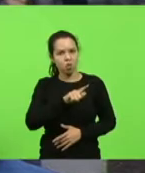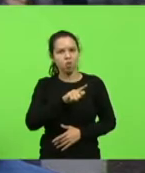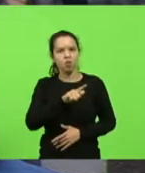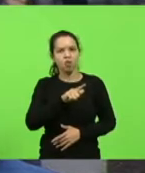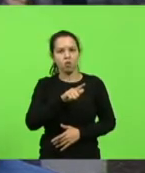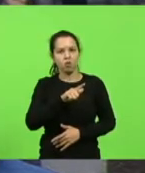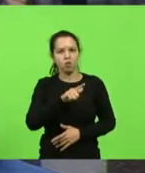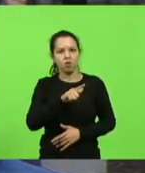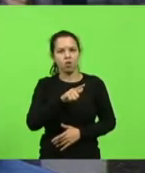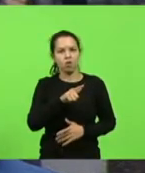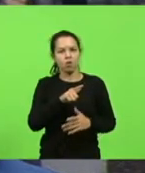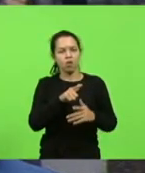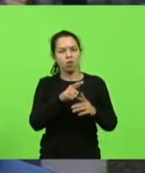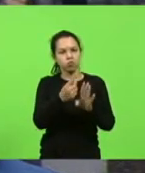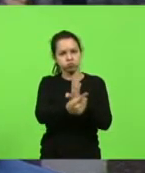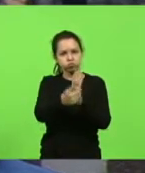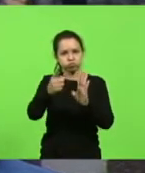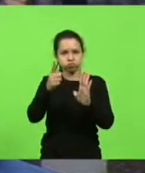segurando